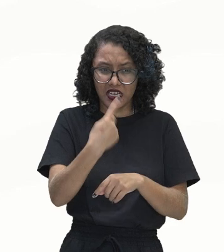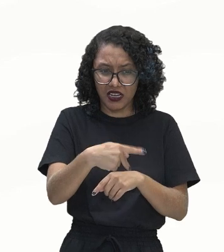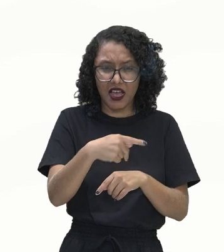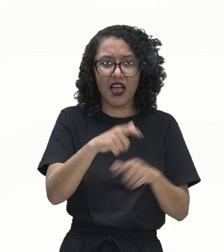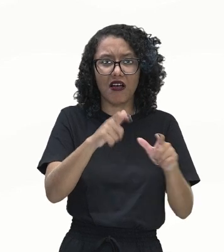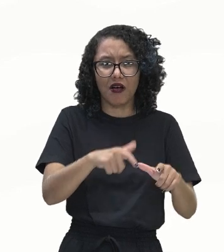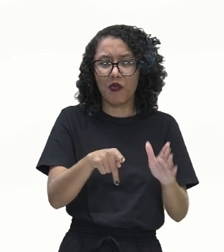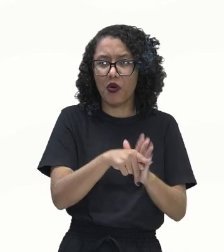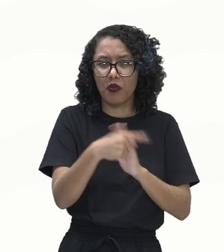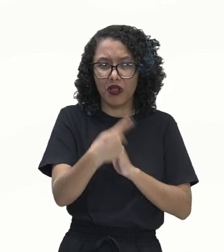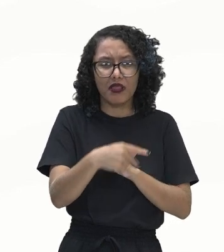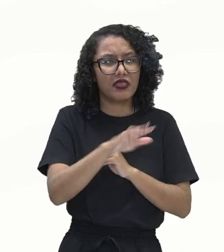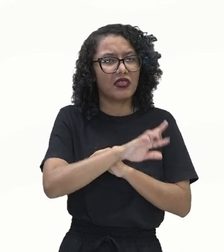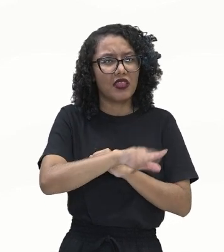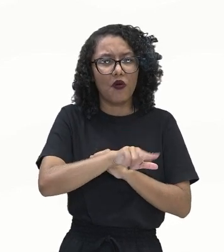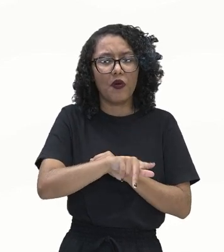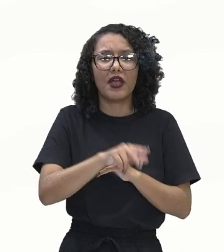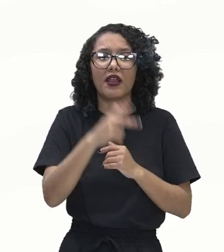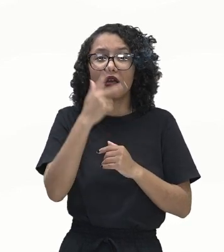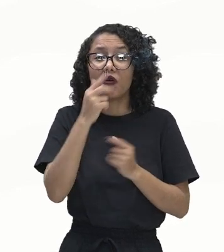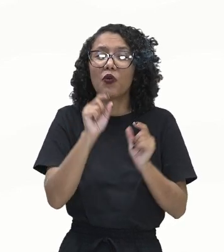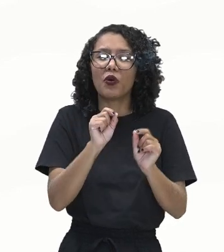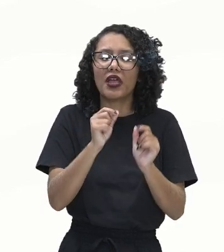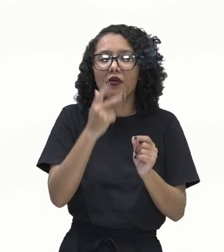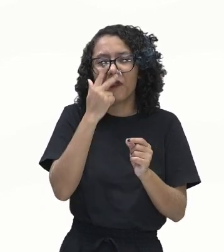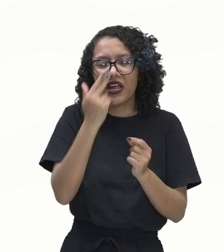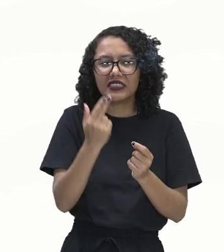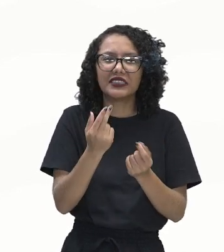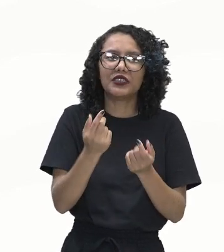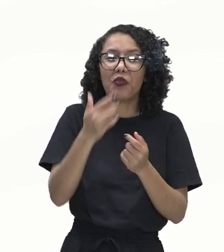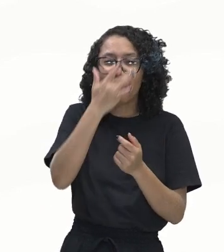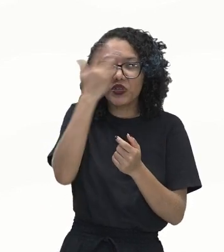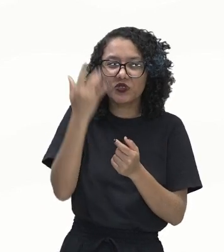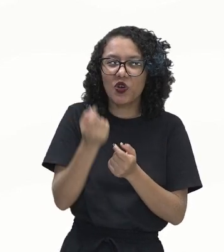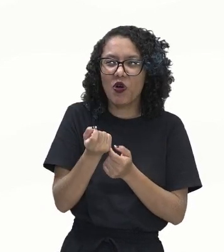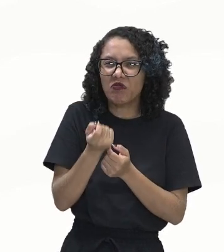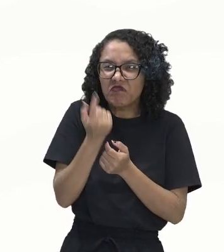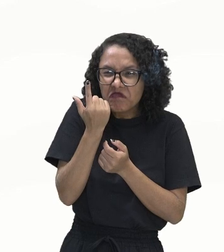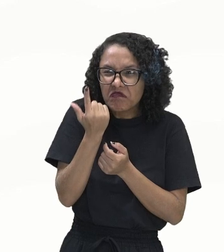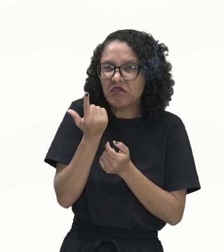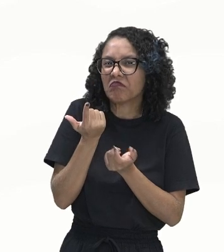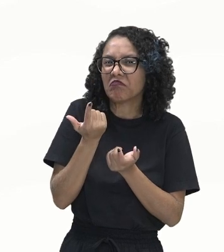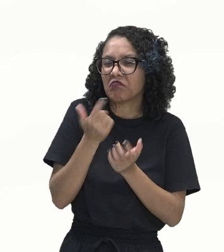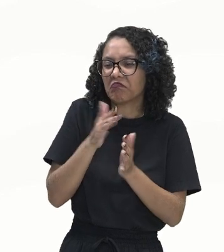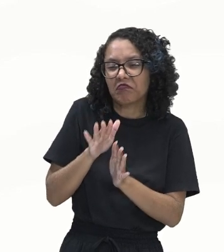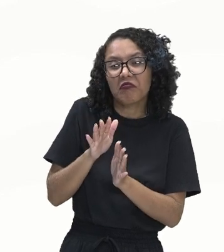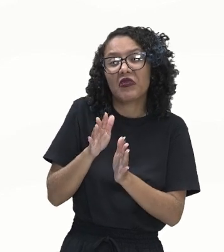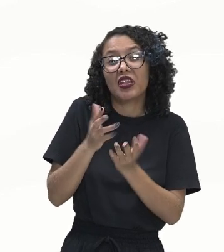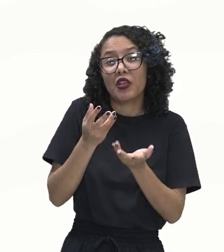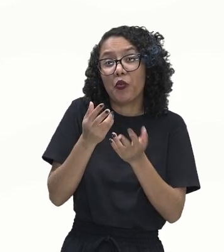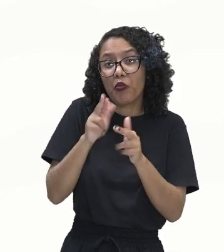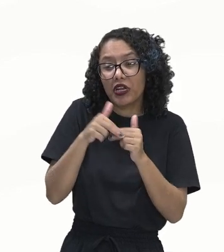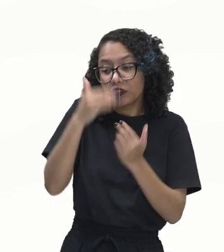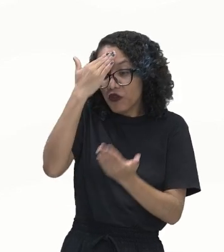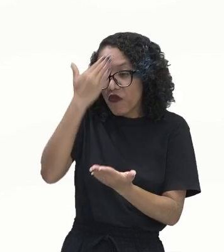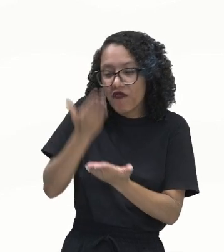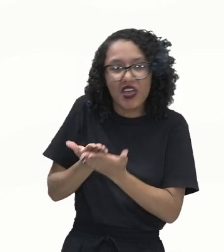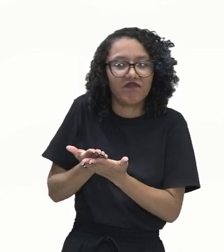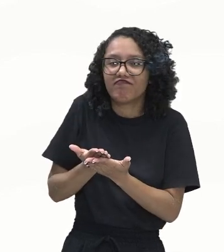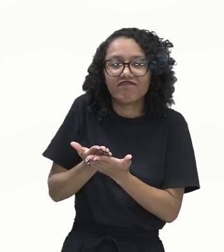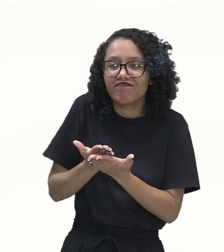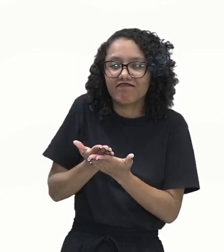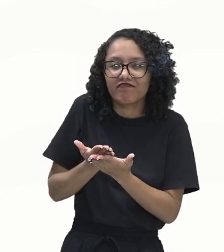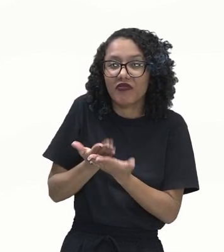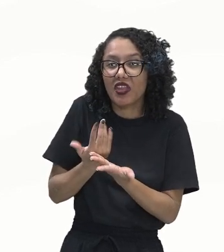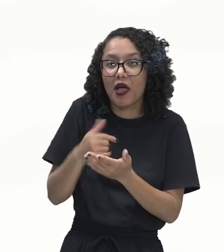que é considerado um estrangeiro pelos cabanos e eles não acreditavam que essa pessoa que foi